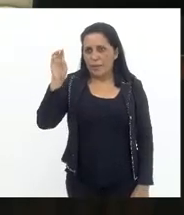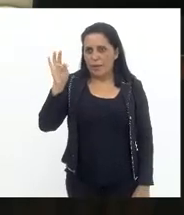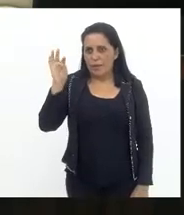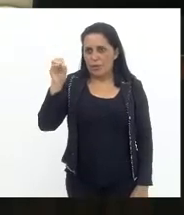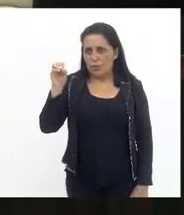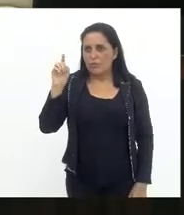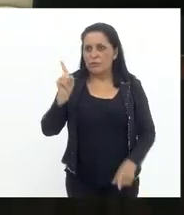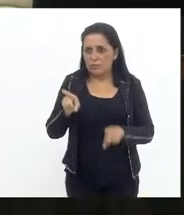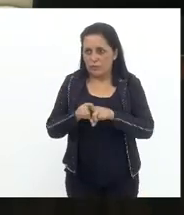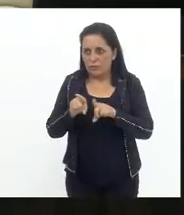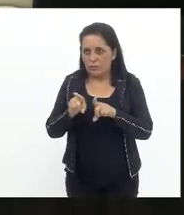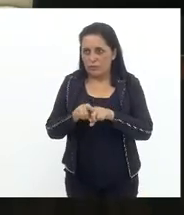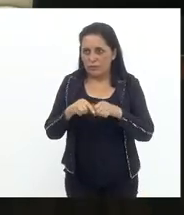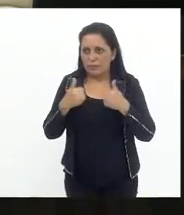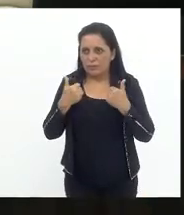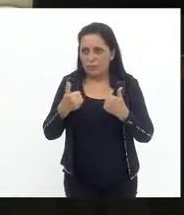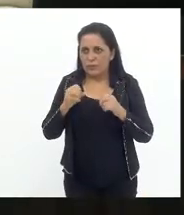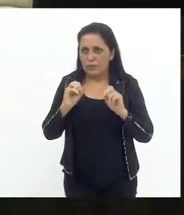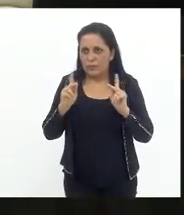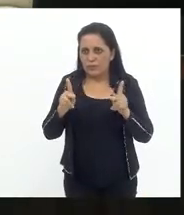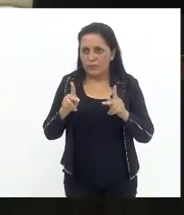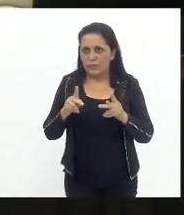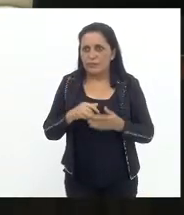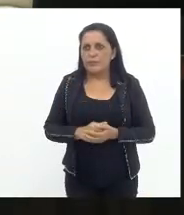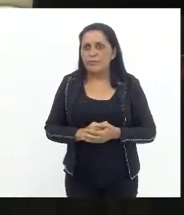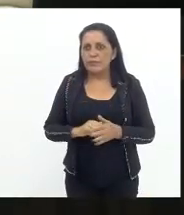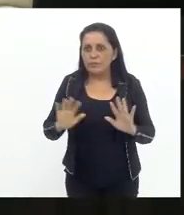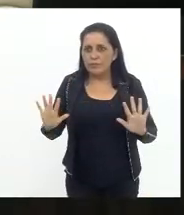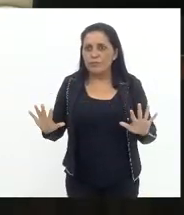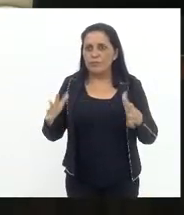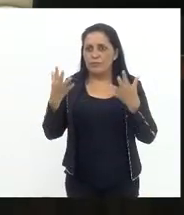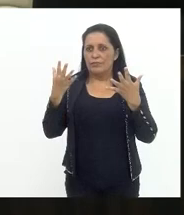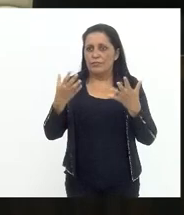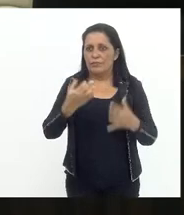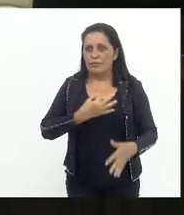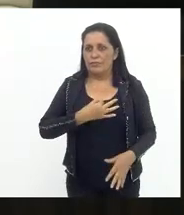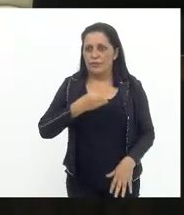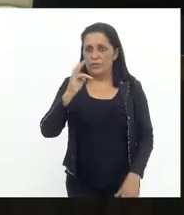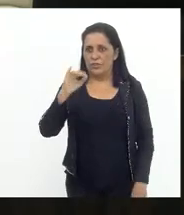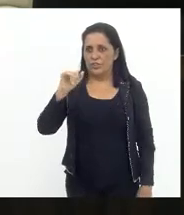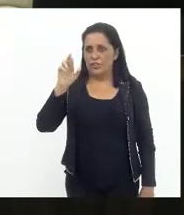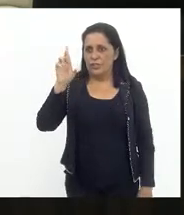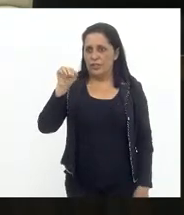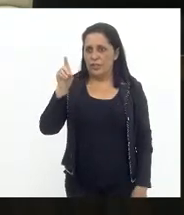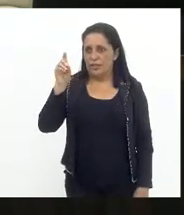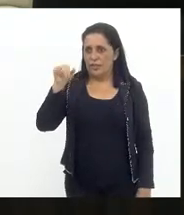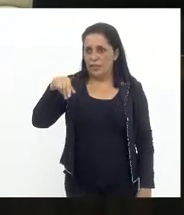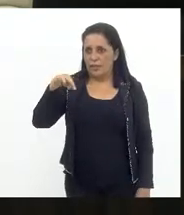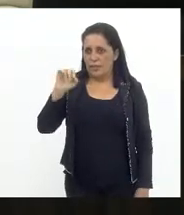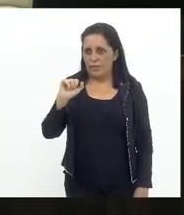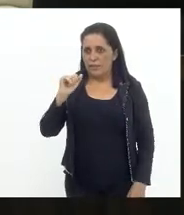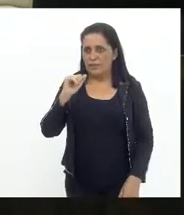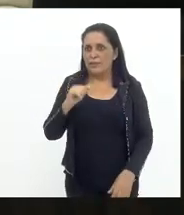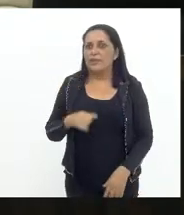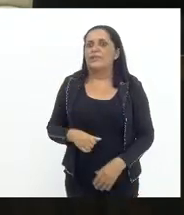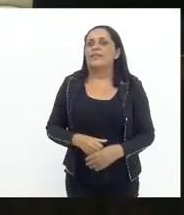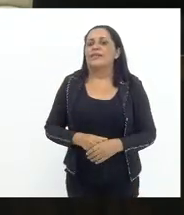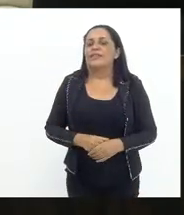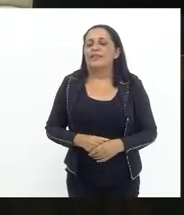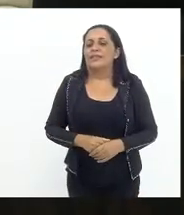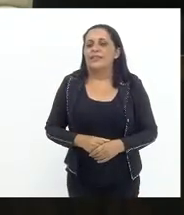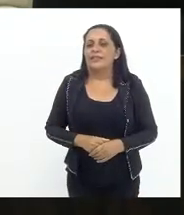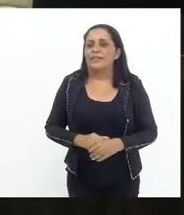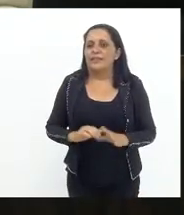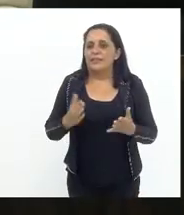Dino também. Ok, então vamos homenagear com a medalha Tiradentes os atletas que representaram o Estado do Rio de